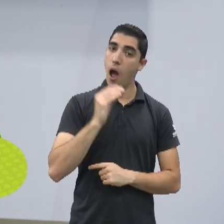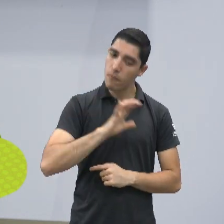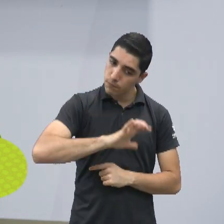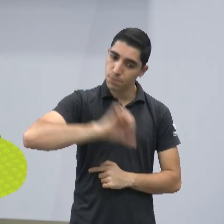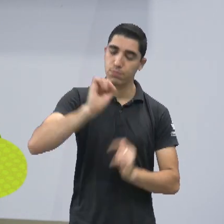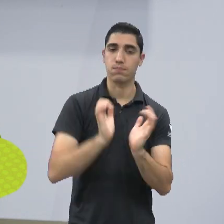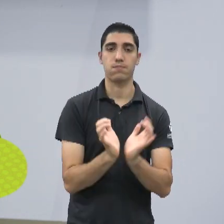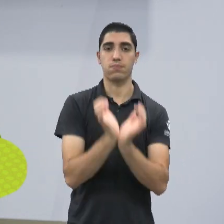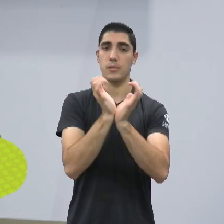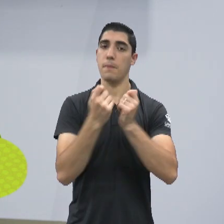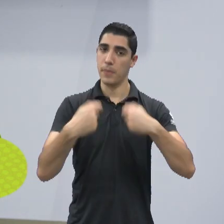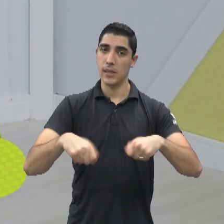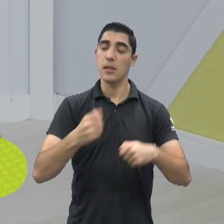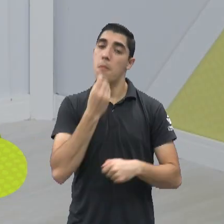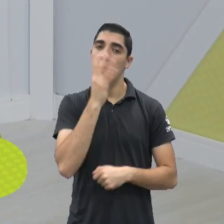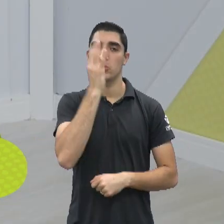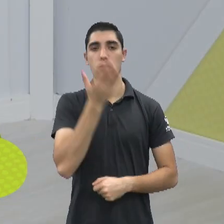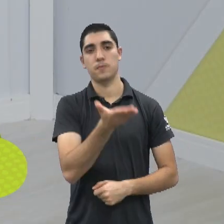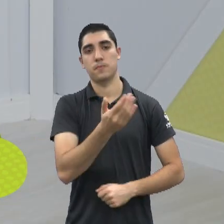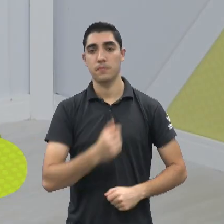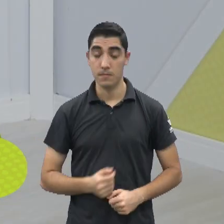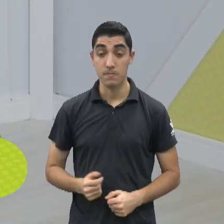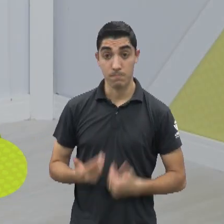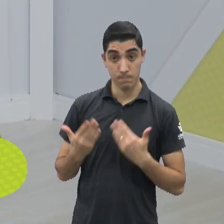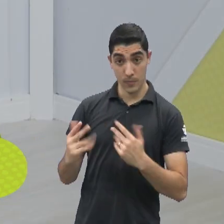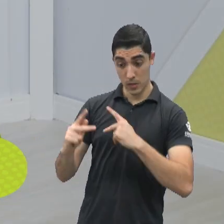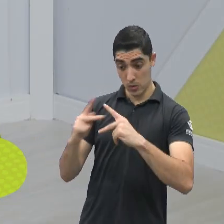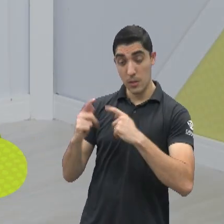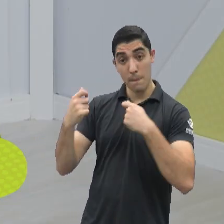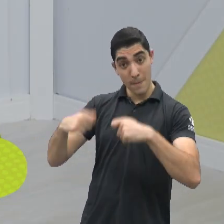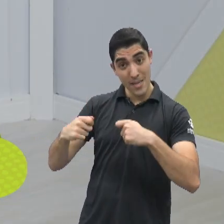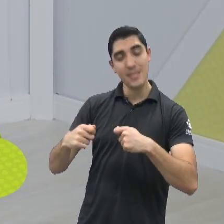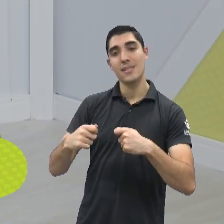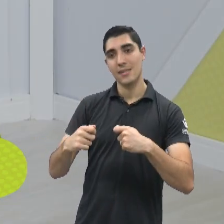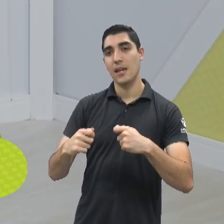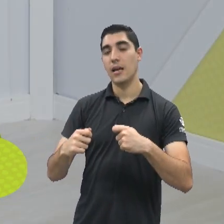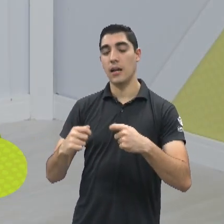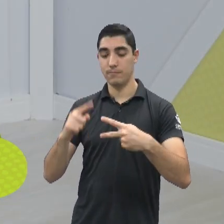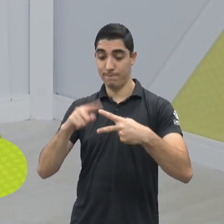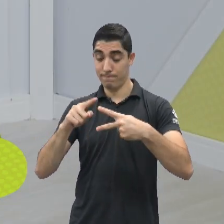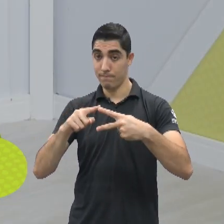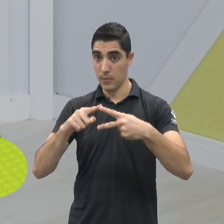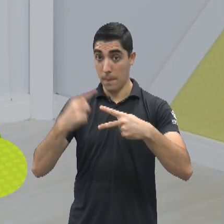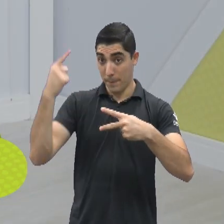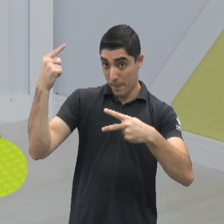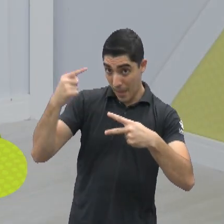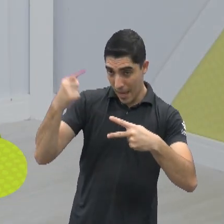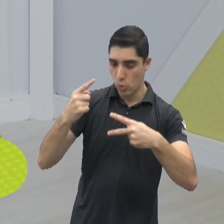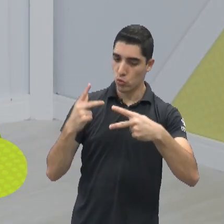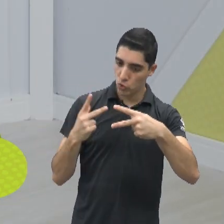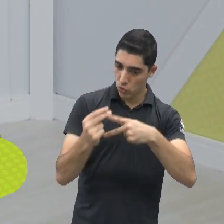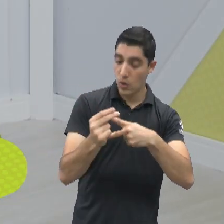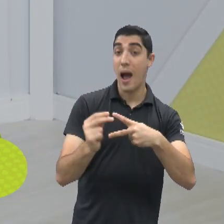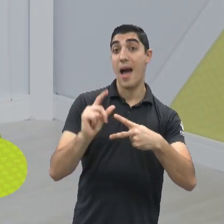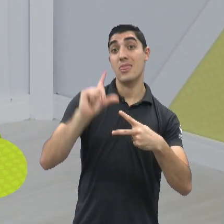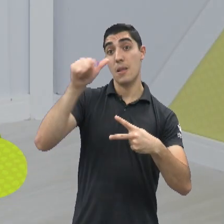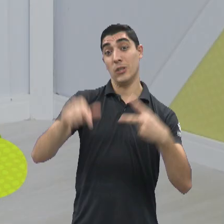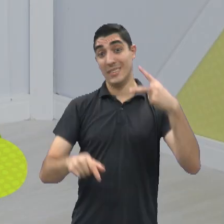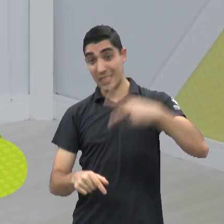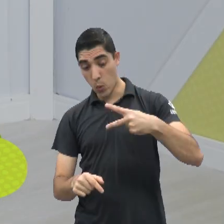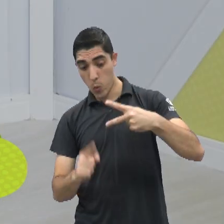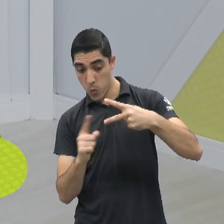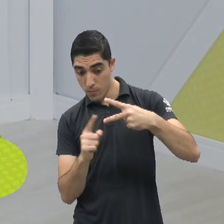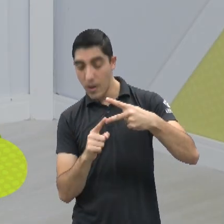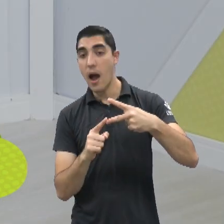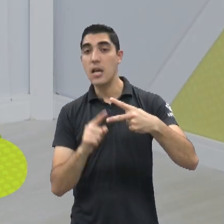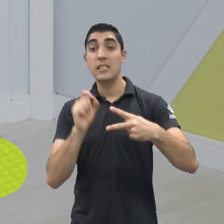Paulista. A gente deseja sorte. Pois é, o São José precisa vencer esse jogo, primeiro jogo, para no segundo jogo, aí sim só precisar do